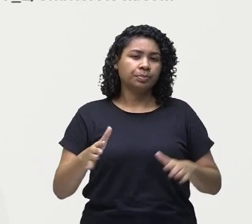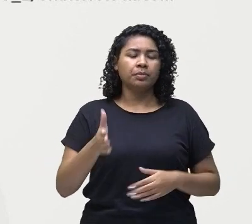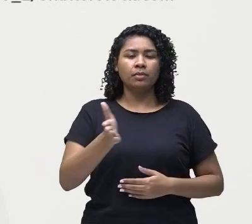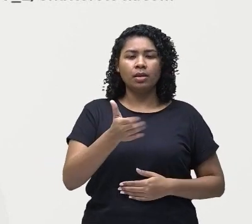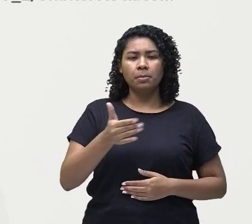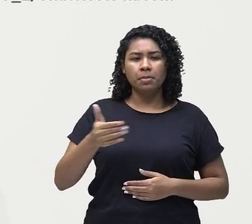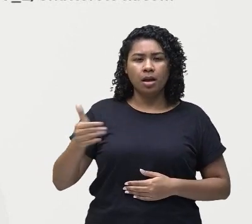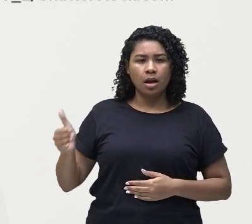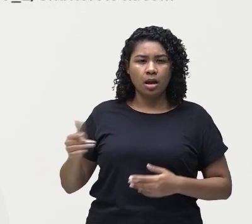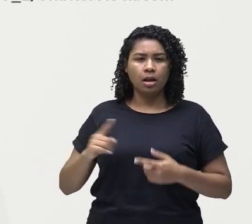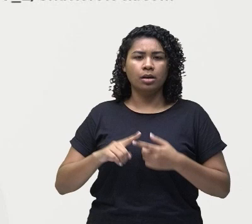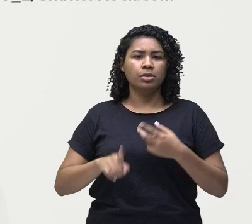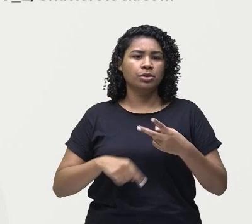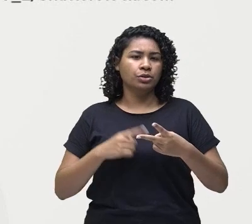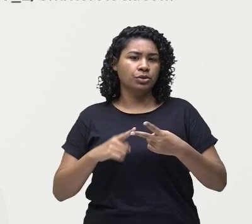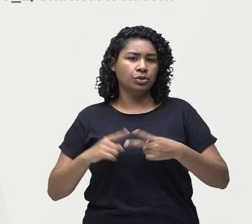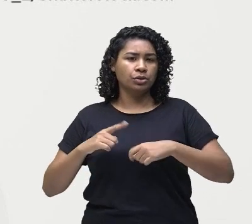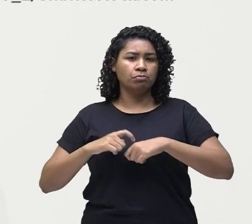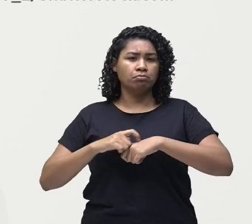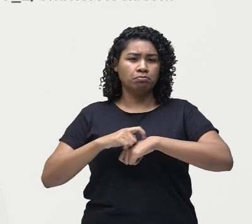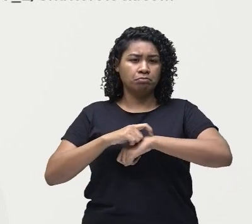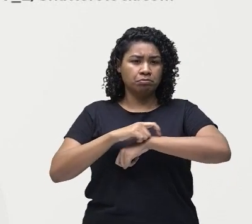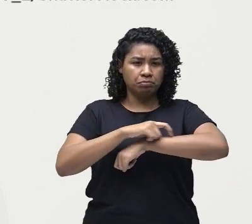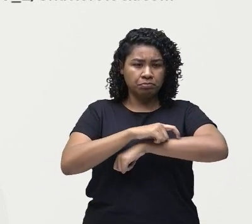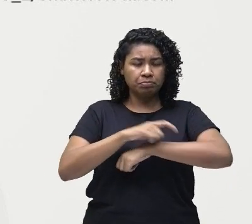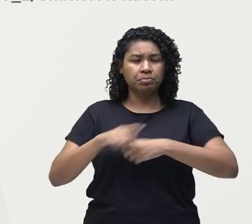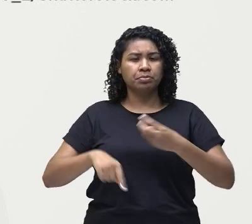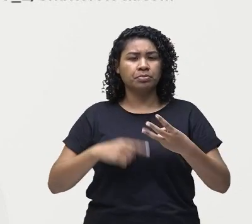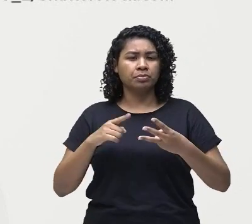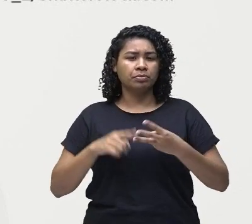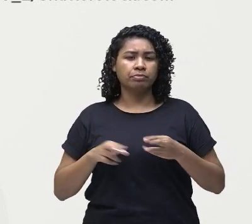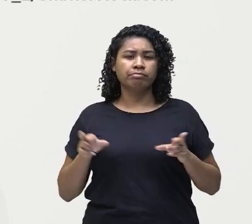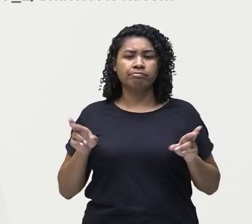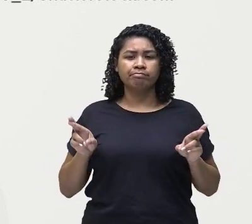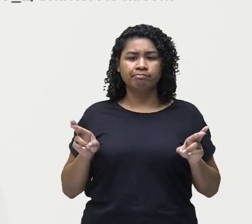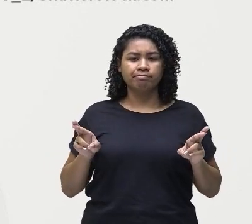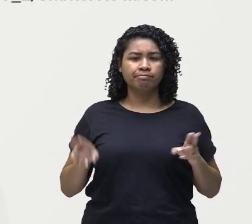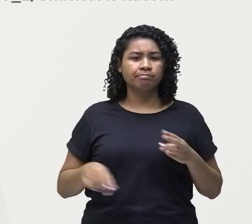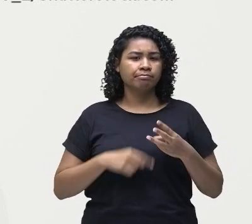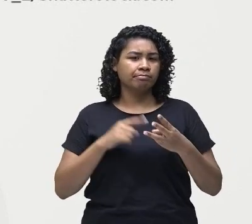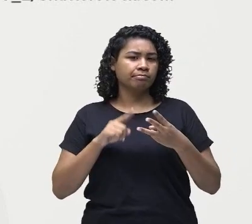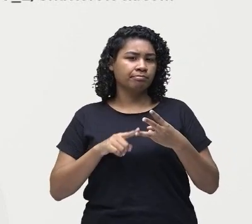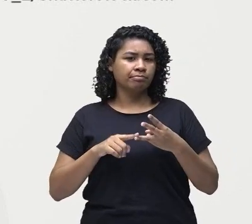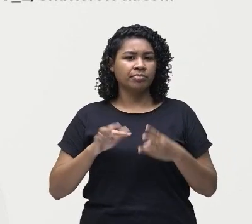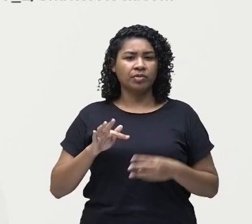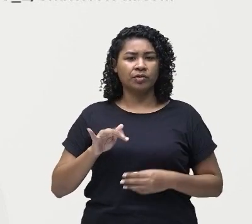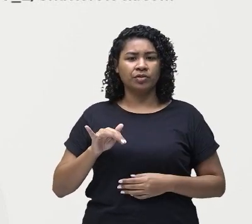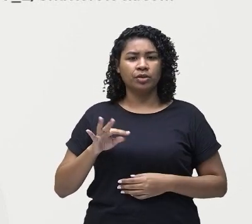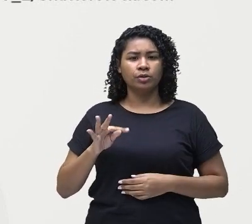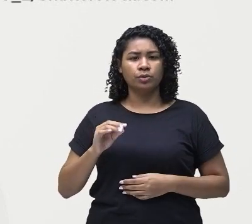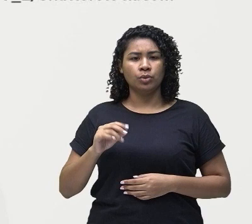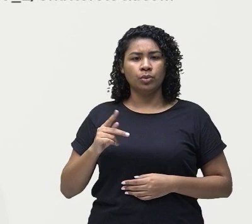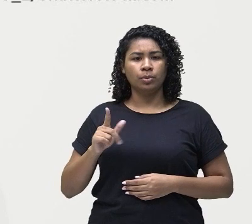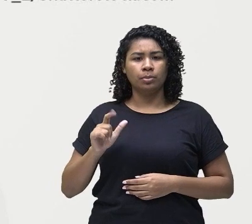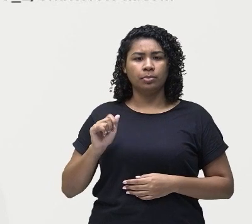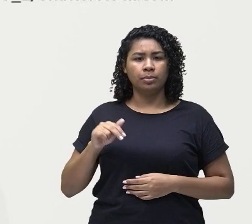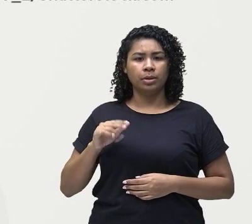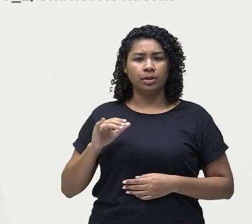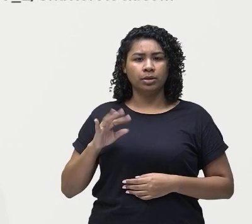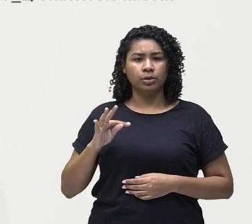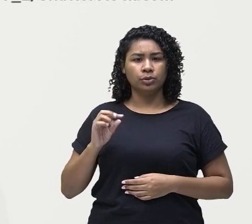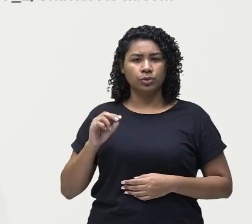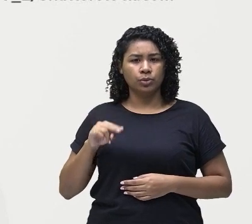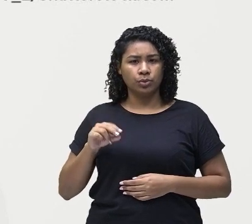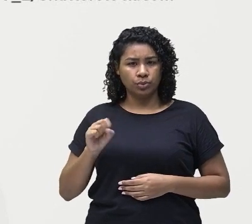peixes, camarões, caranguejos e fitoplânctons, que é a base da cadeia